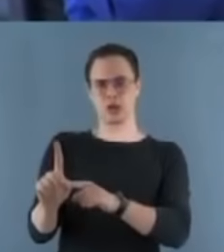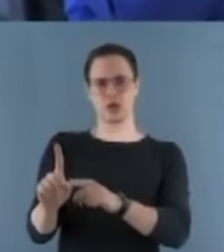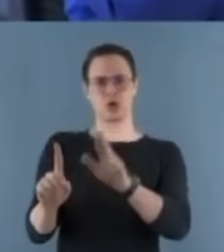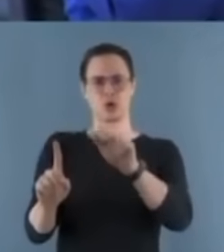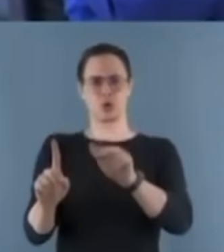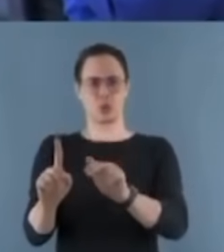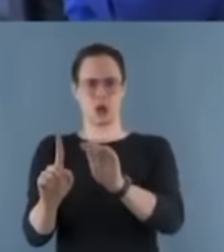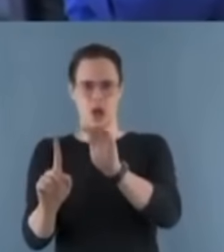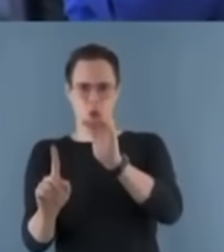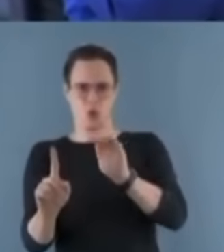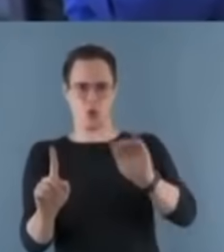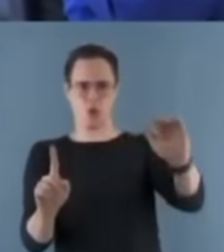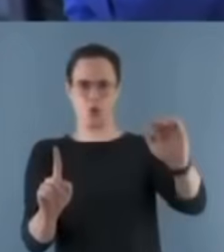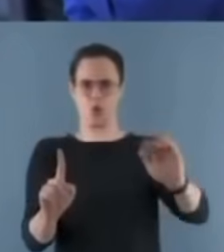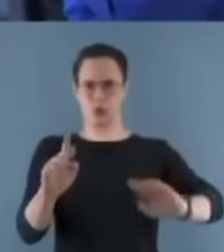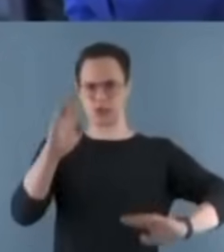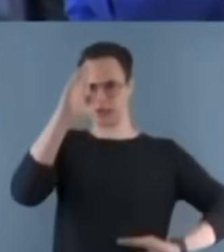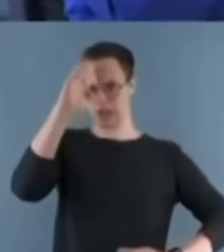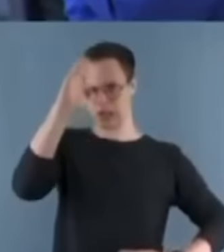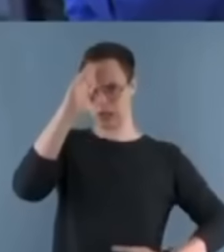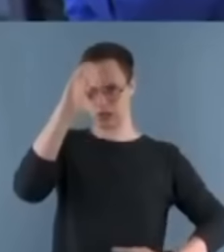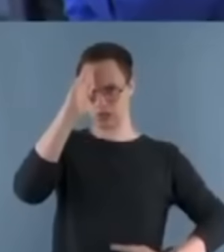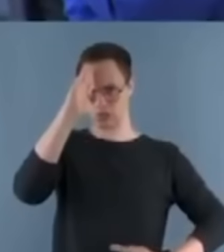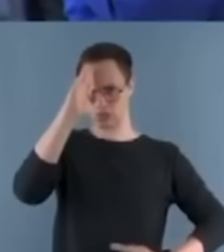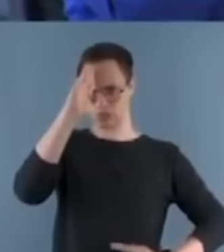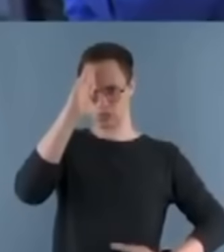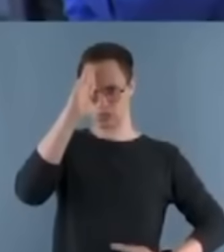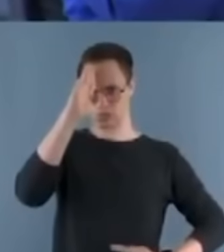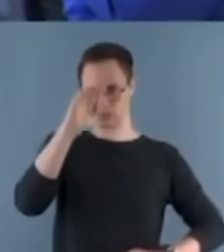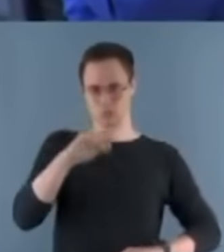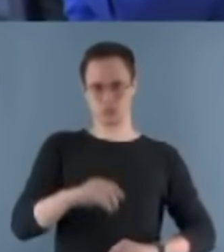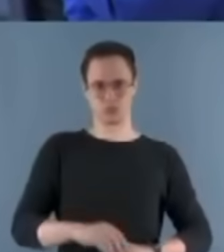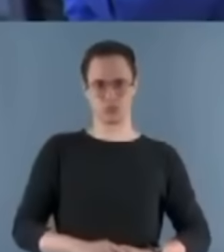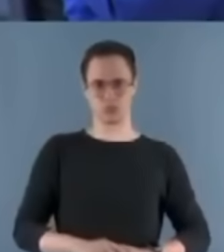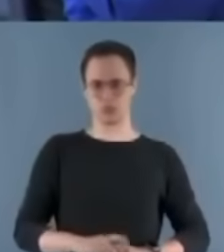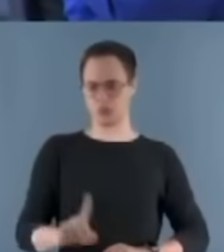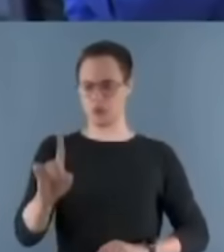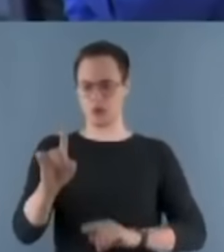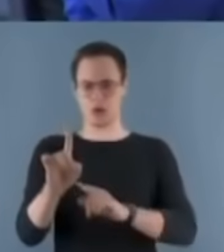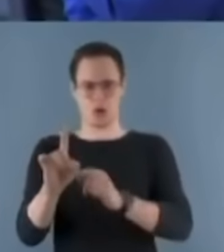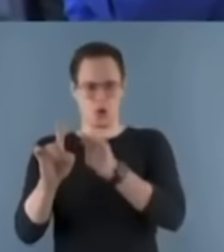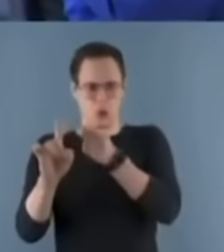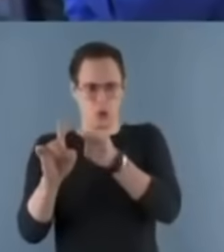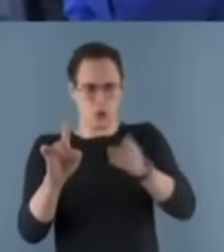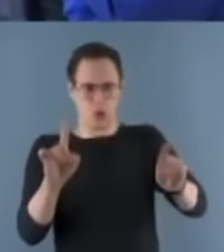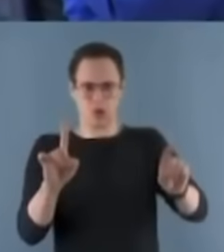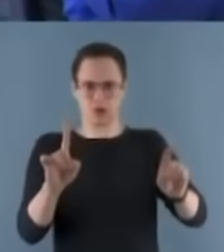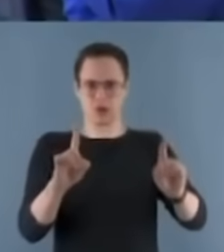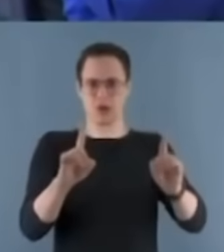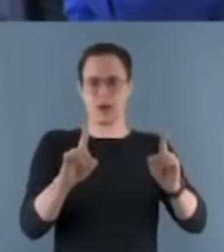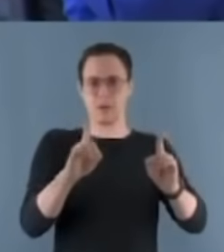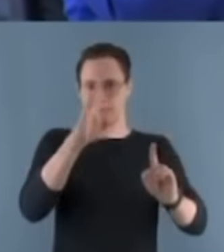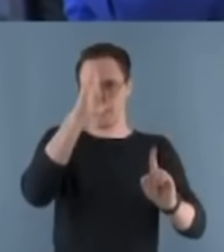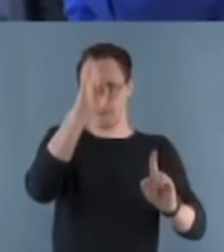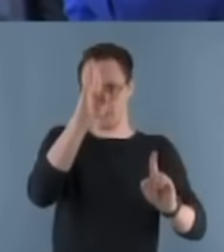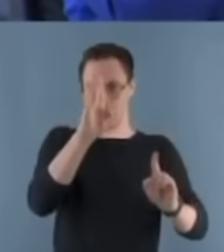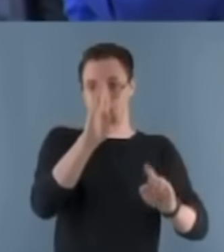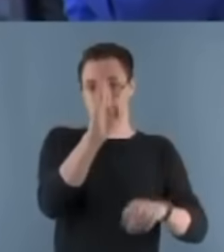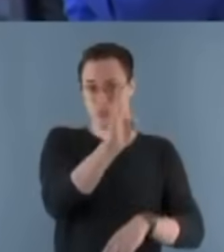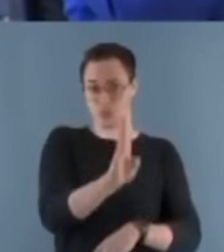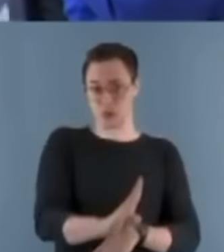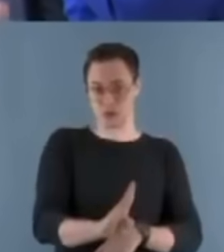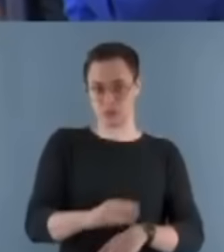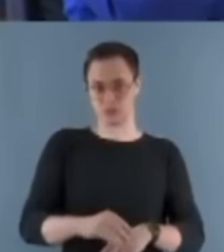Caxias, uma pessoa que vai frontalmente aos ideais do Brasil, que seja. O